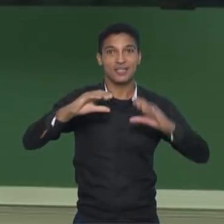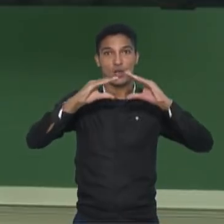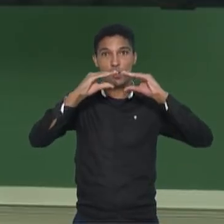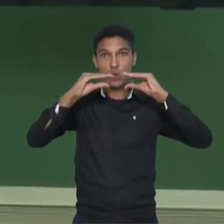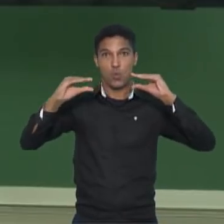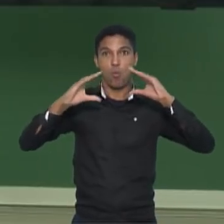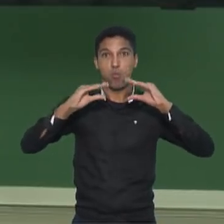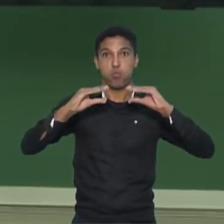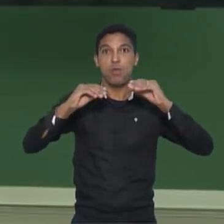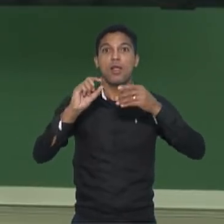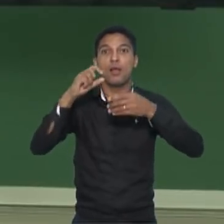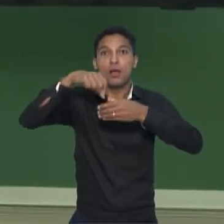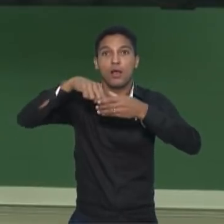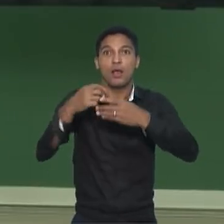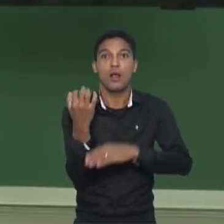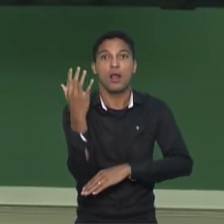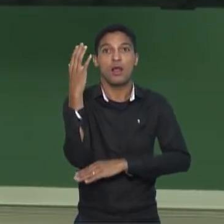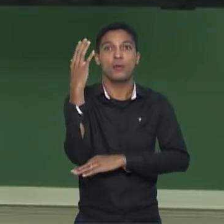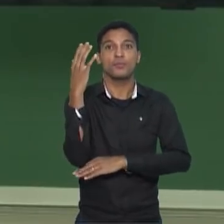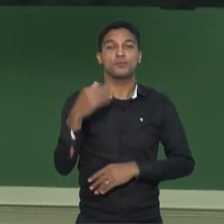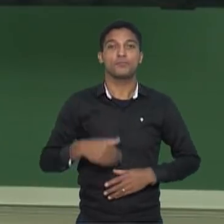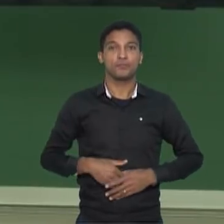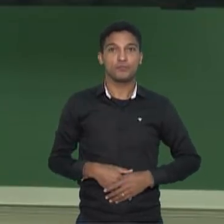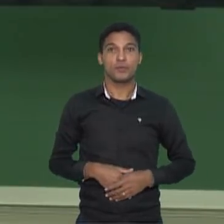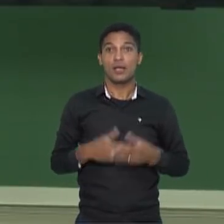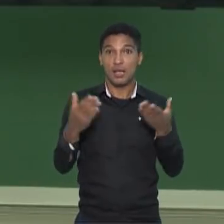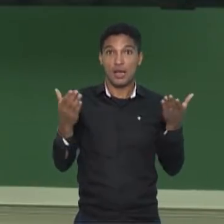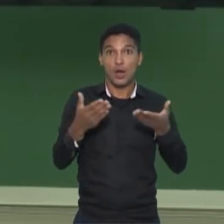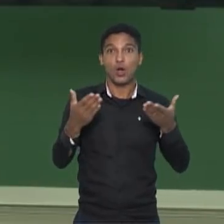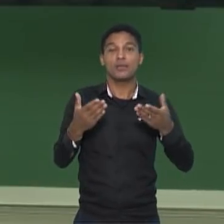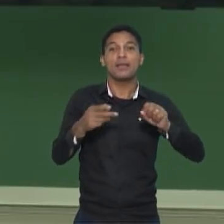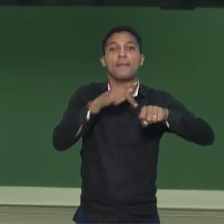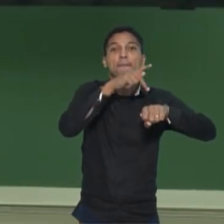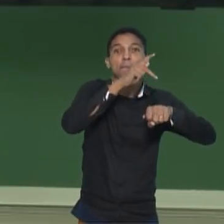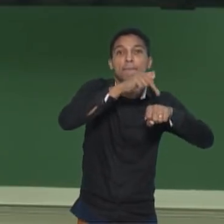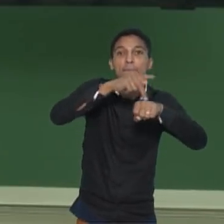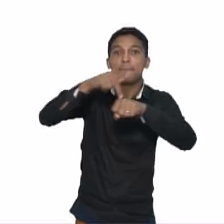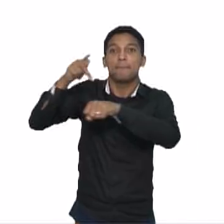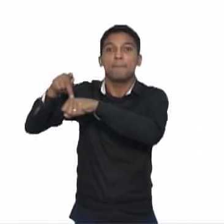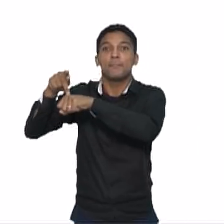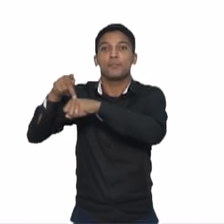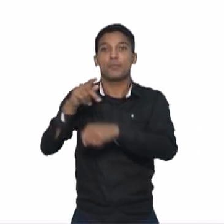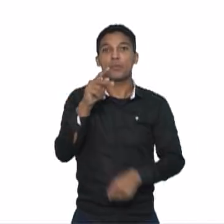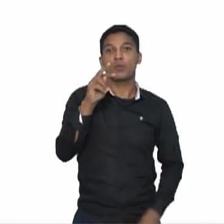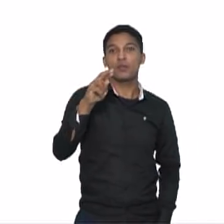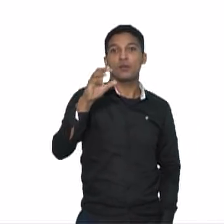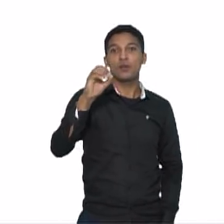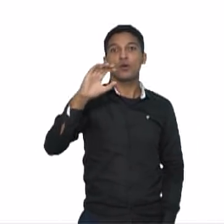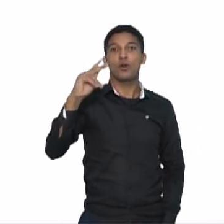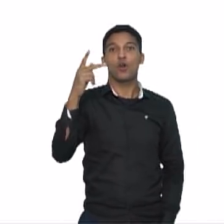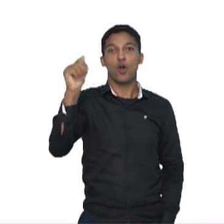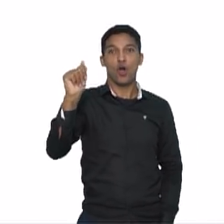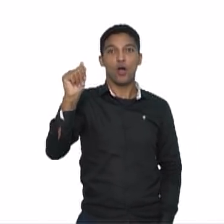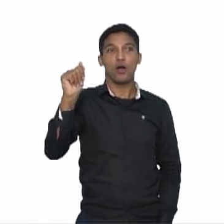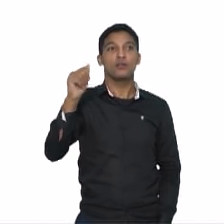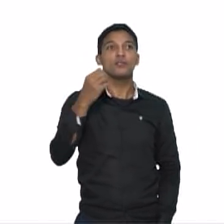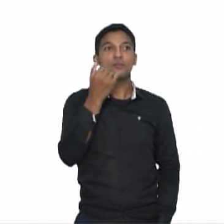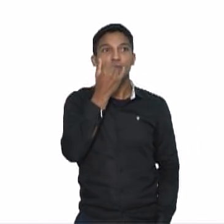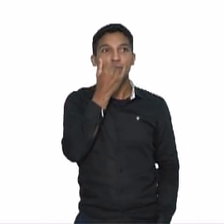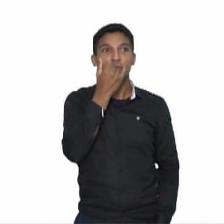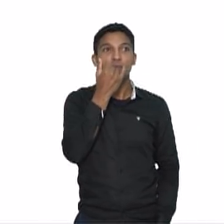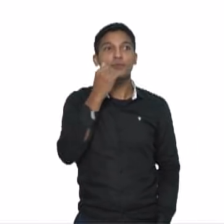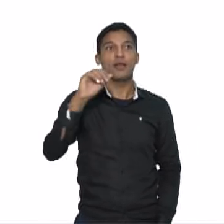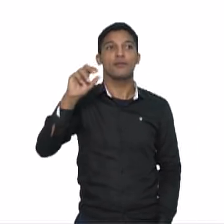Vamos ver a classificação das rochas. Nós temos 3 tipos de rocha: a